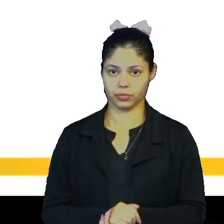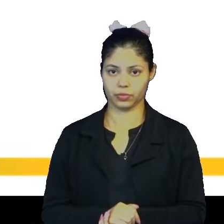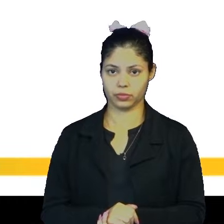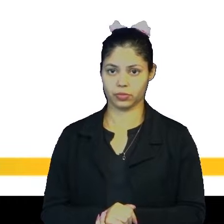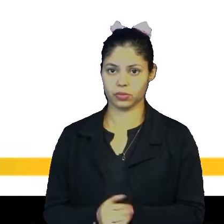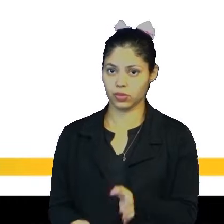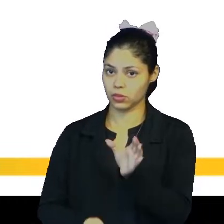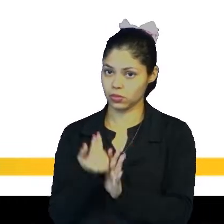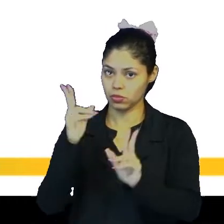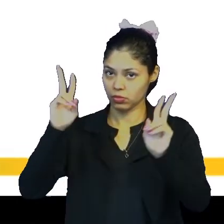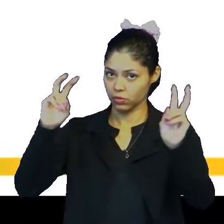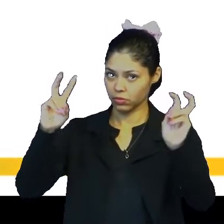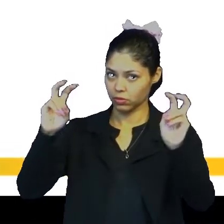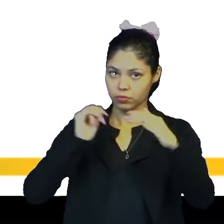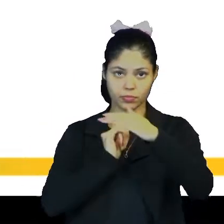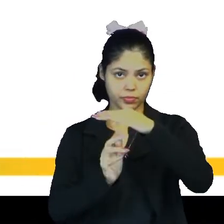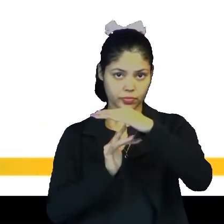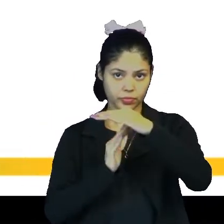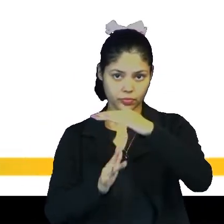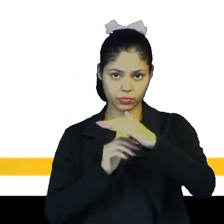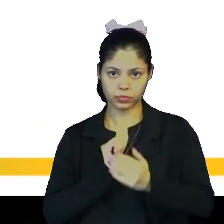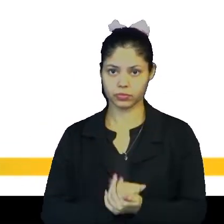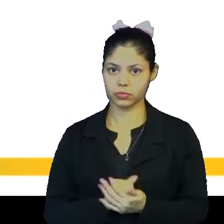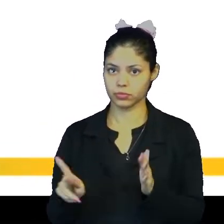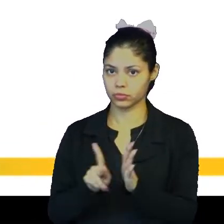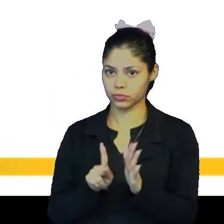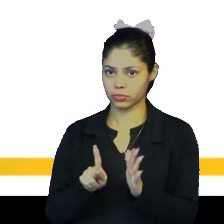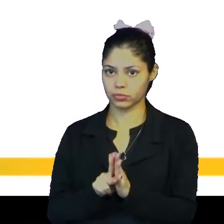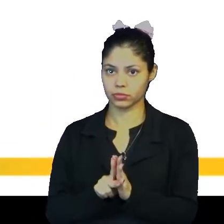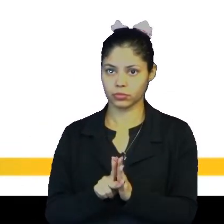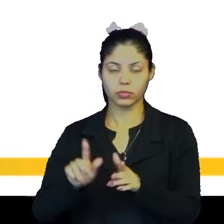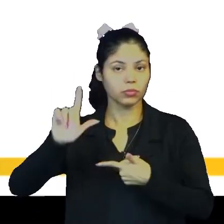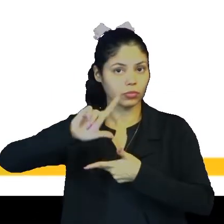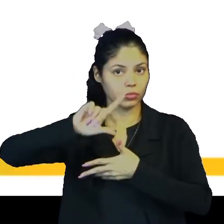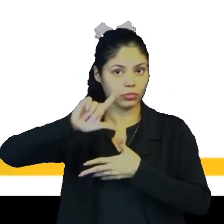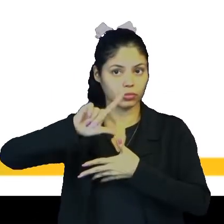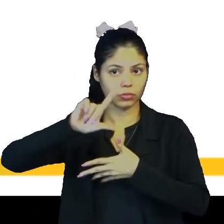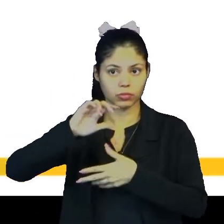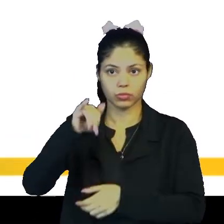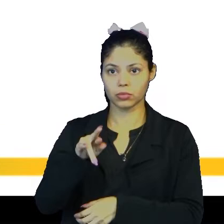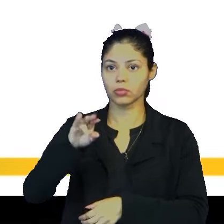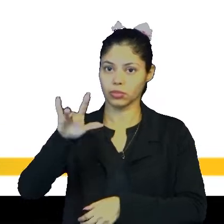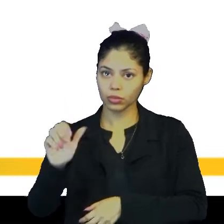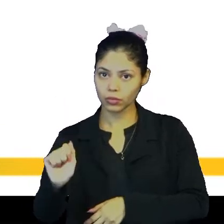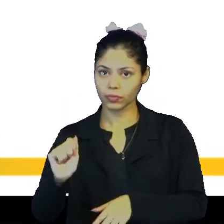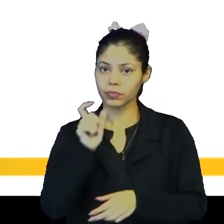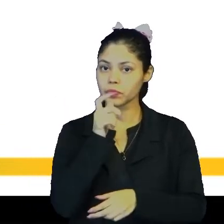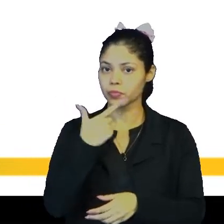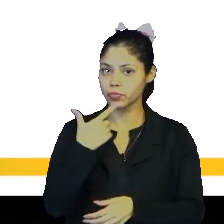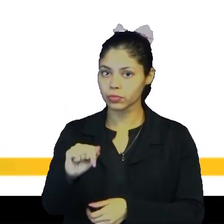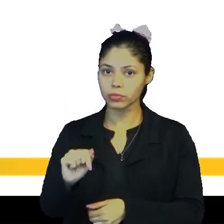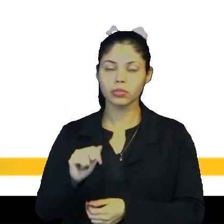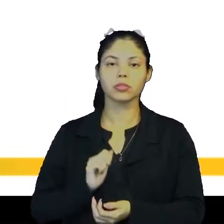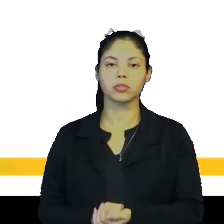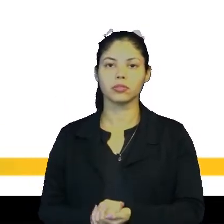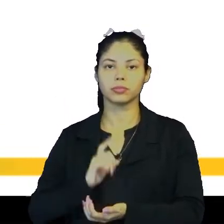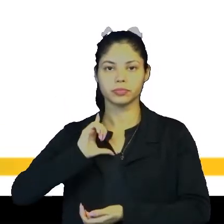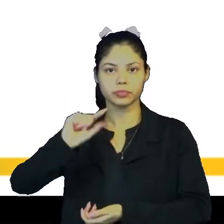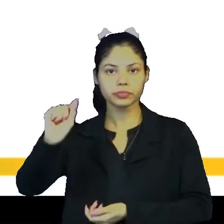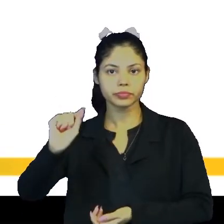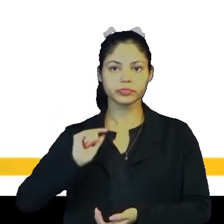A origem do termo migrações deriva do latim migratio, que significa